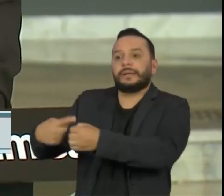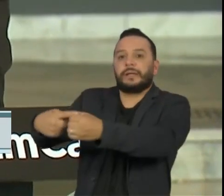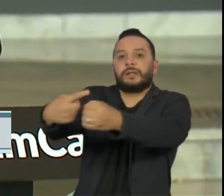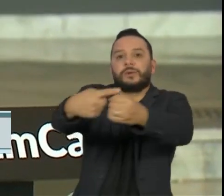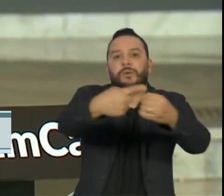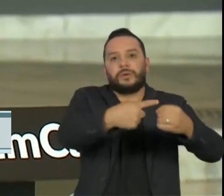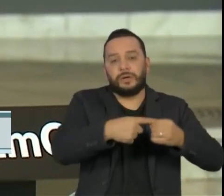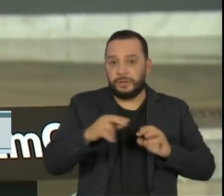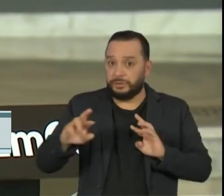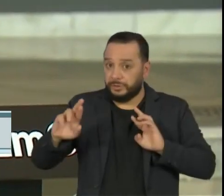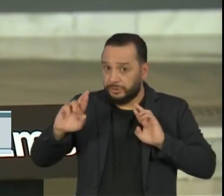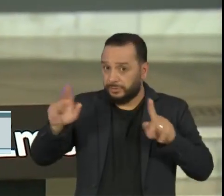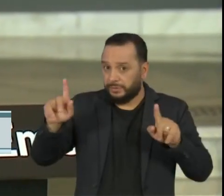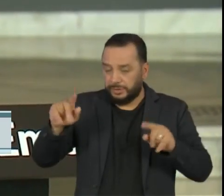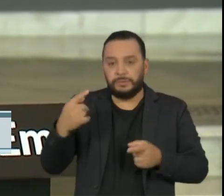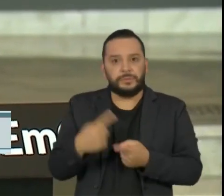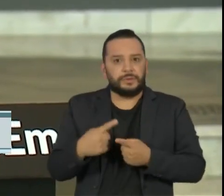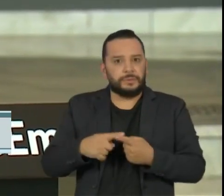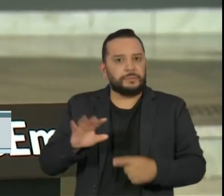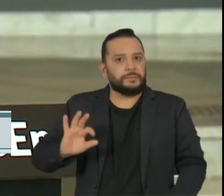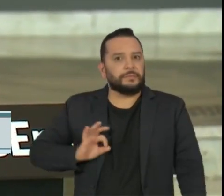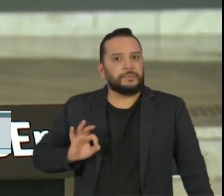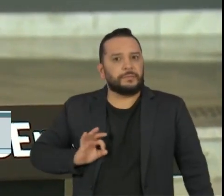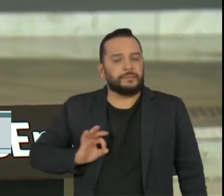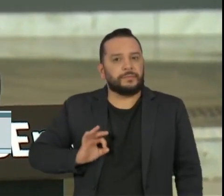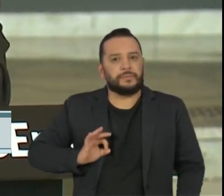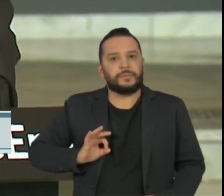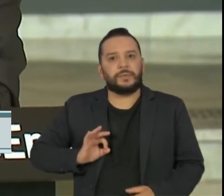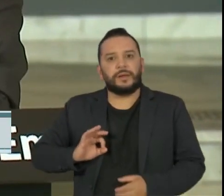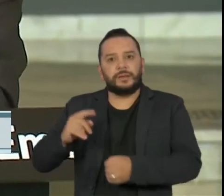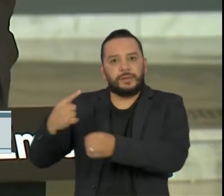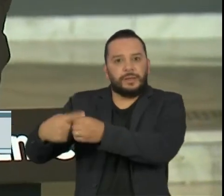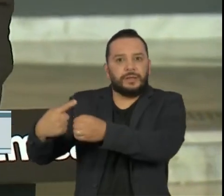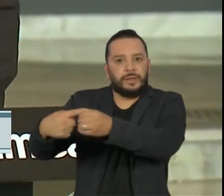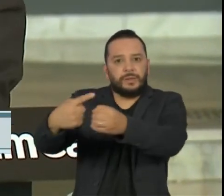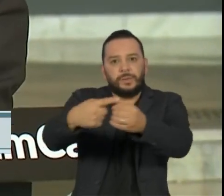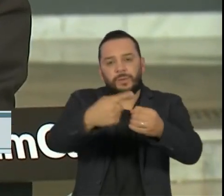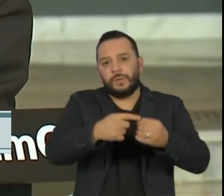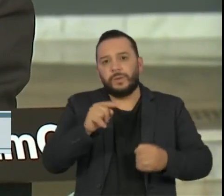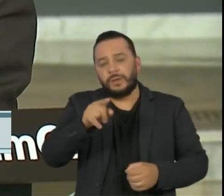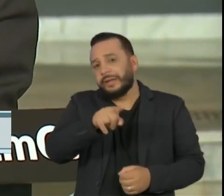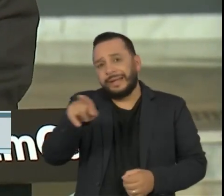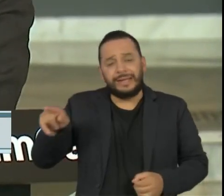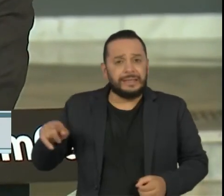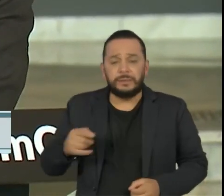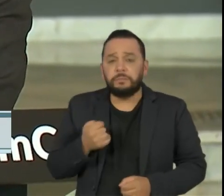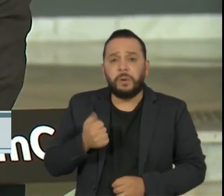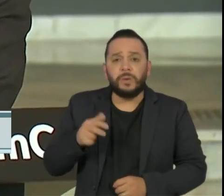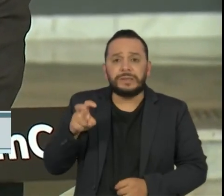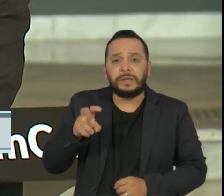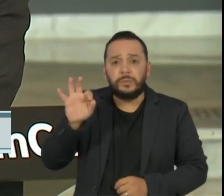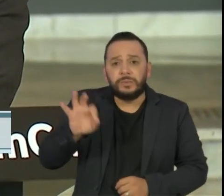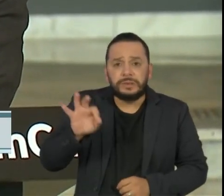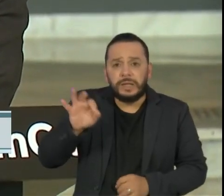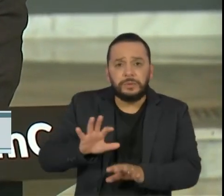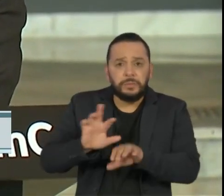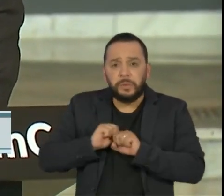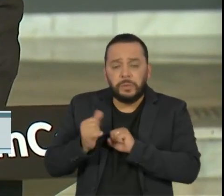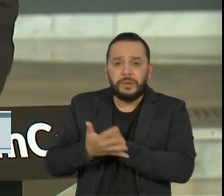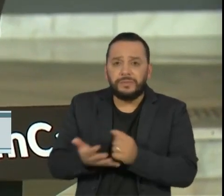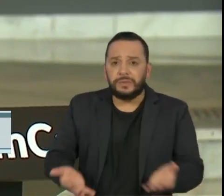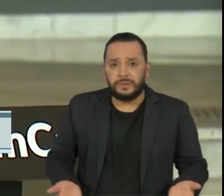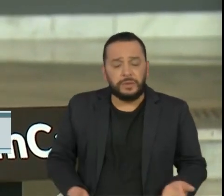exemplo interessante. A própria Polícia Militar do interior não tem nem 5% de pessoas que já foram